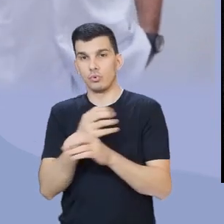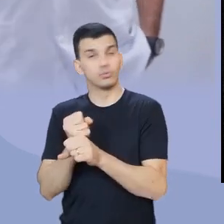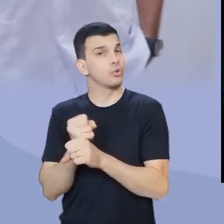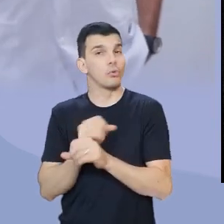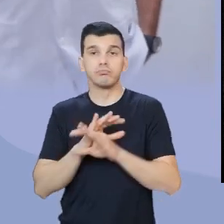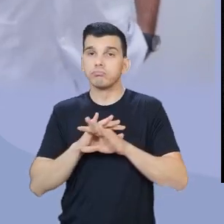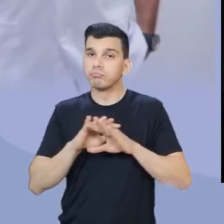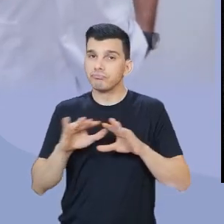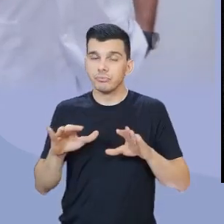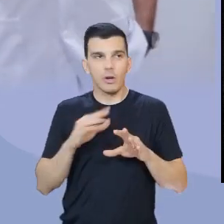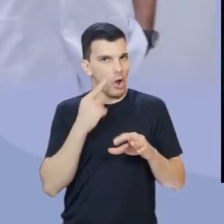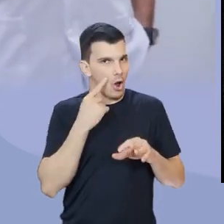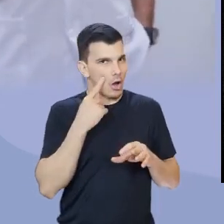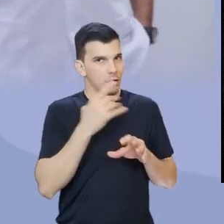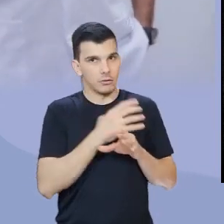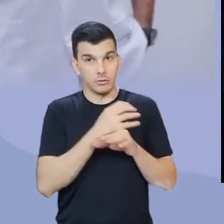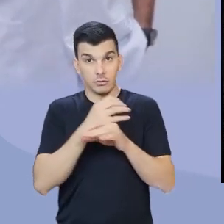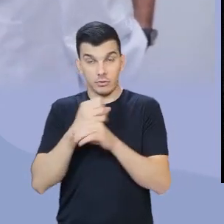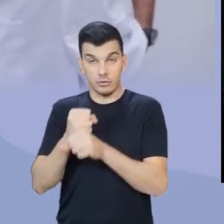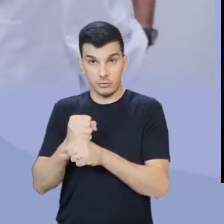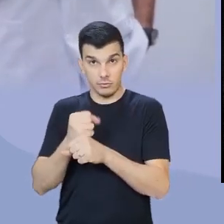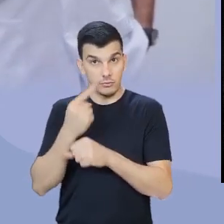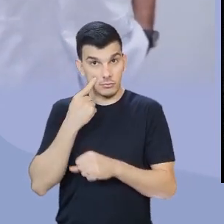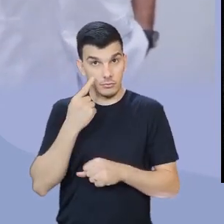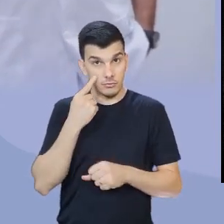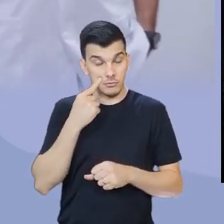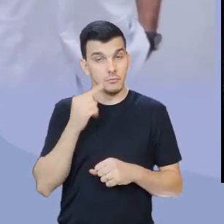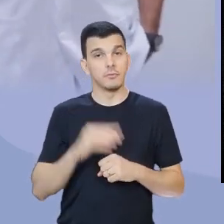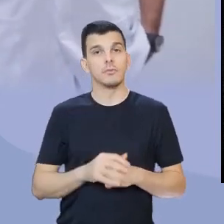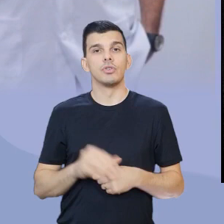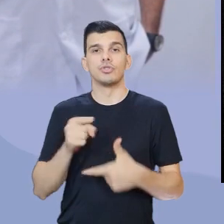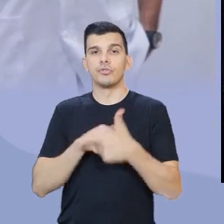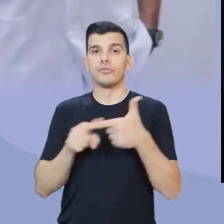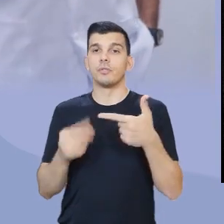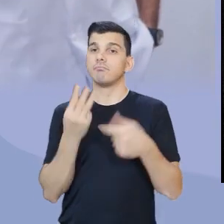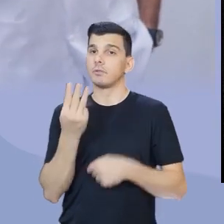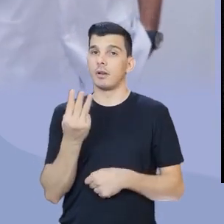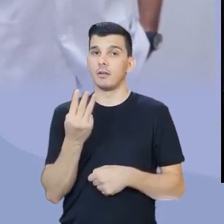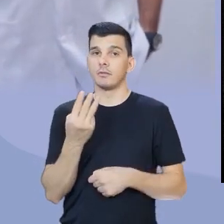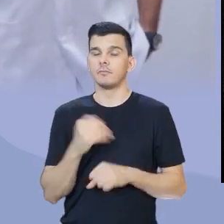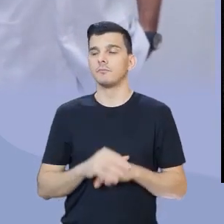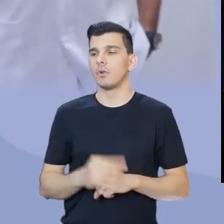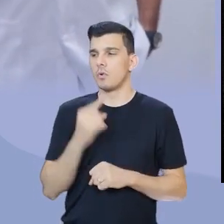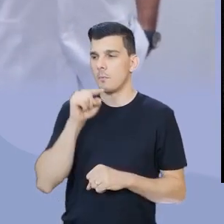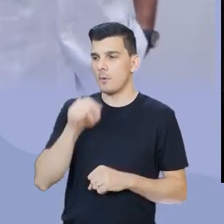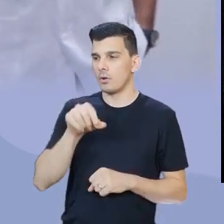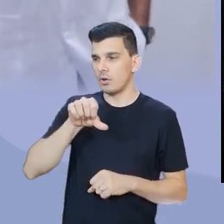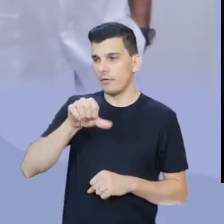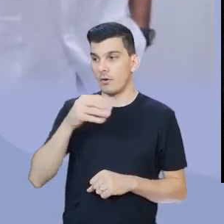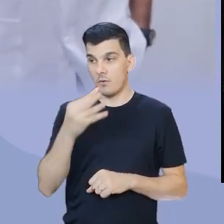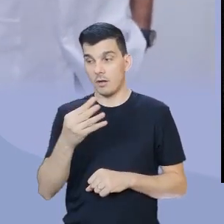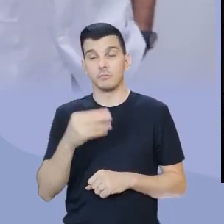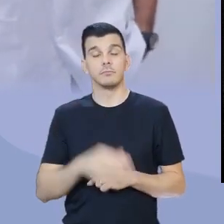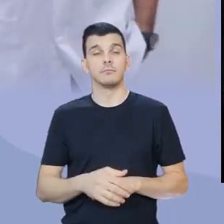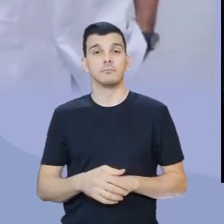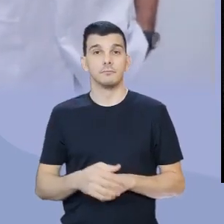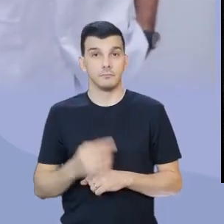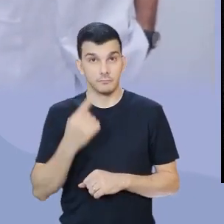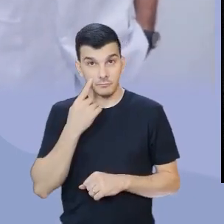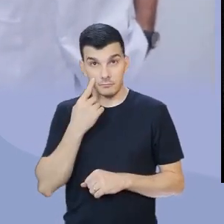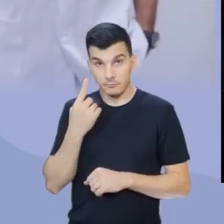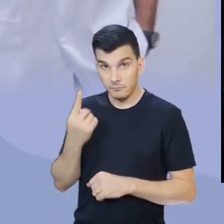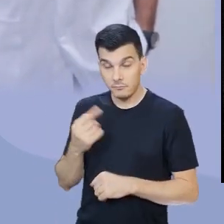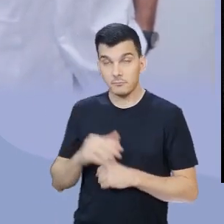mais 1,85. A soma das 5,82 dividido por 3, 1,94. Essa vai ser a média do